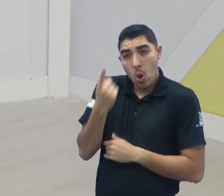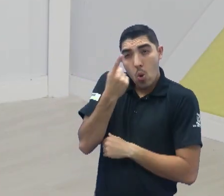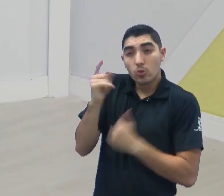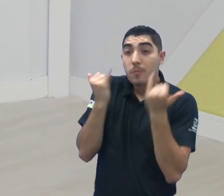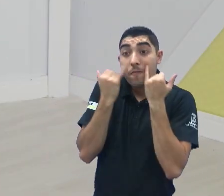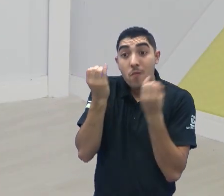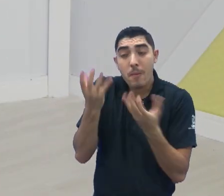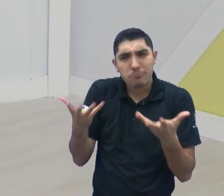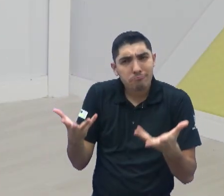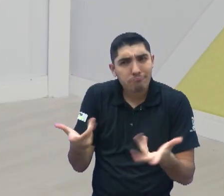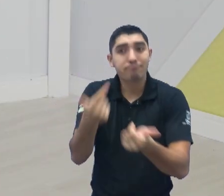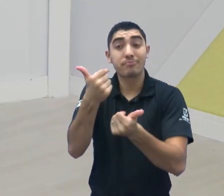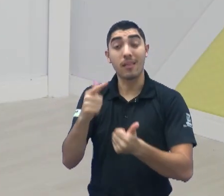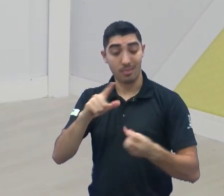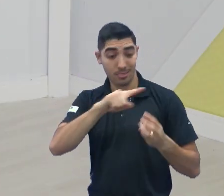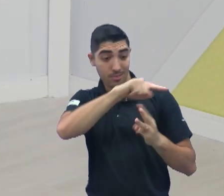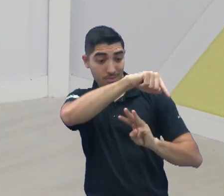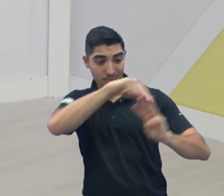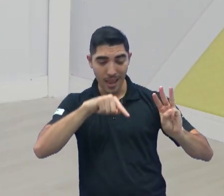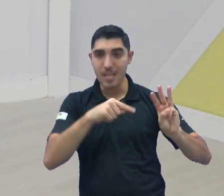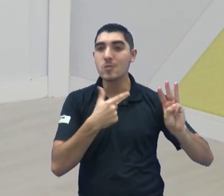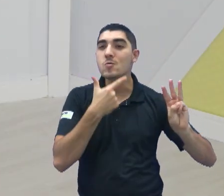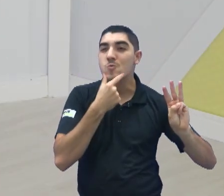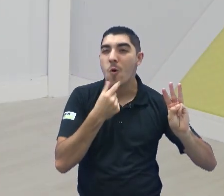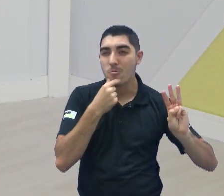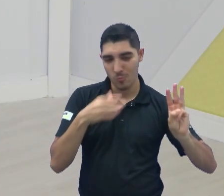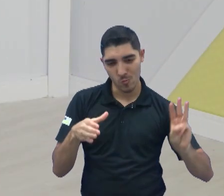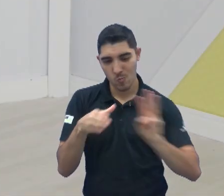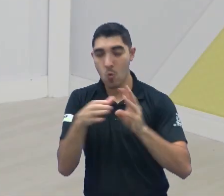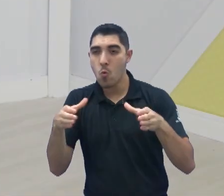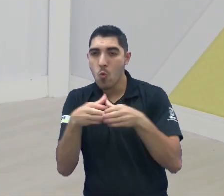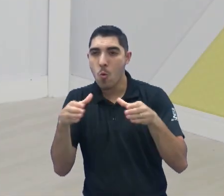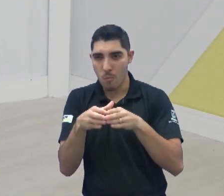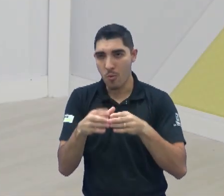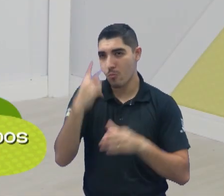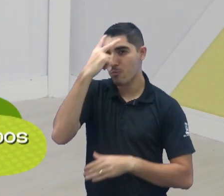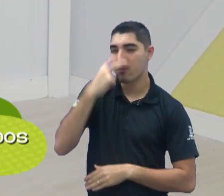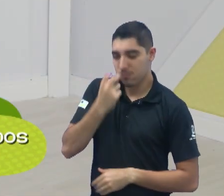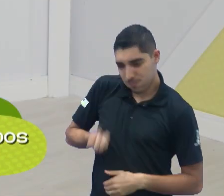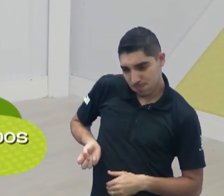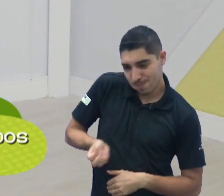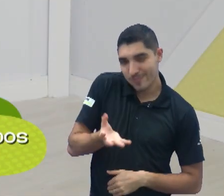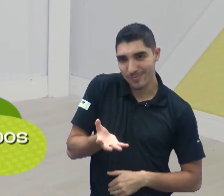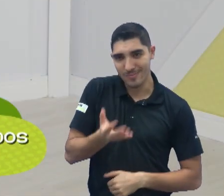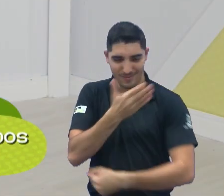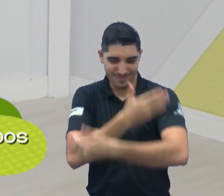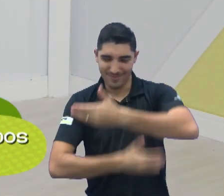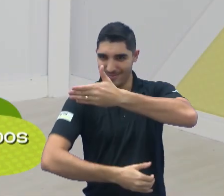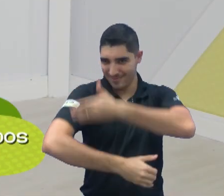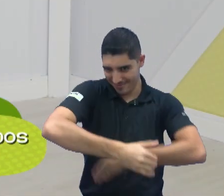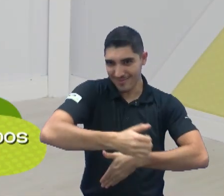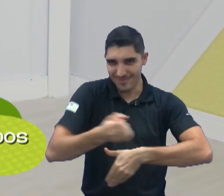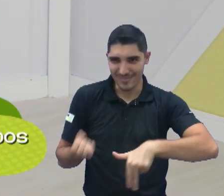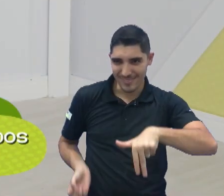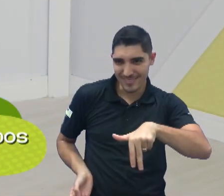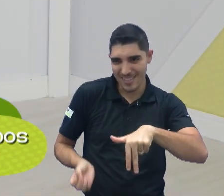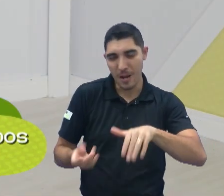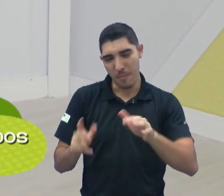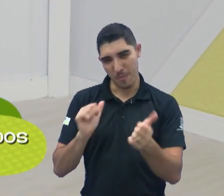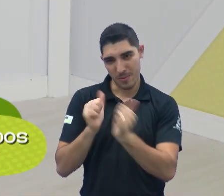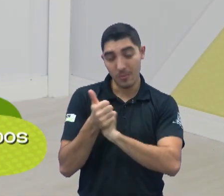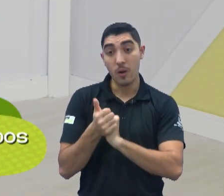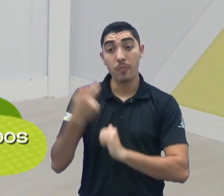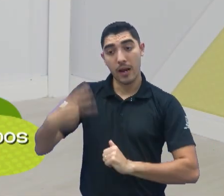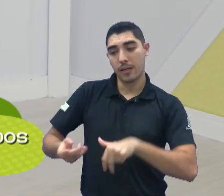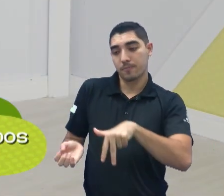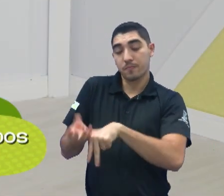bacana. 3 atletas da equipe masculina de goalball do Instituto Athlon de São José dos Campos foram convocados para a seleção brasileira para participar de um